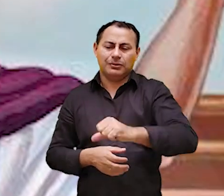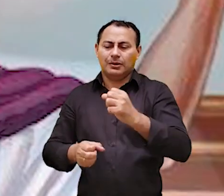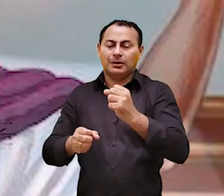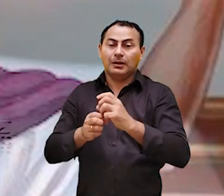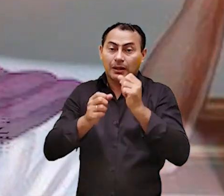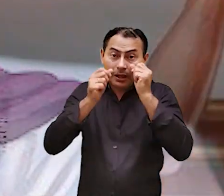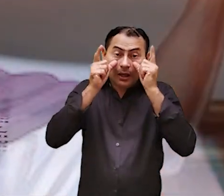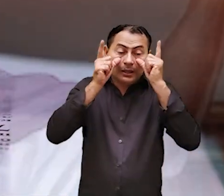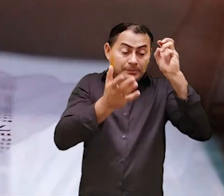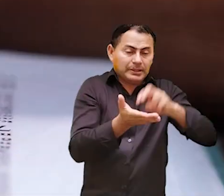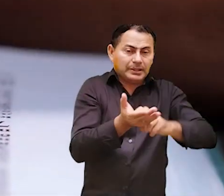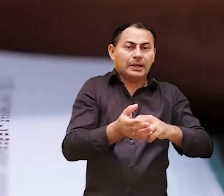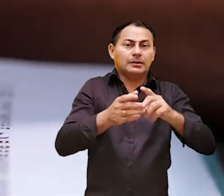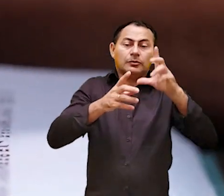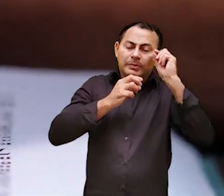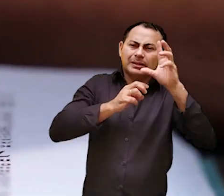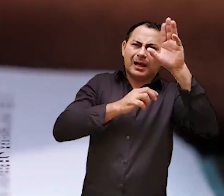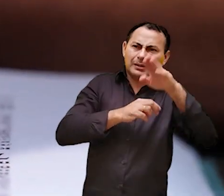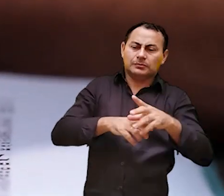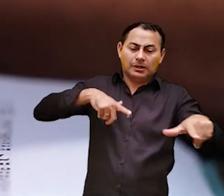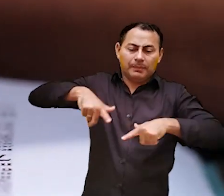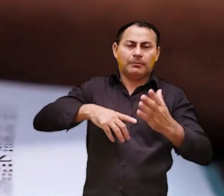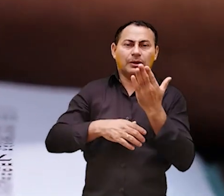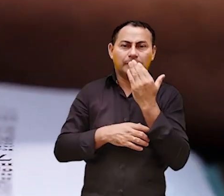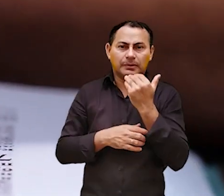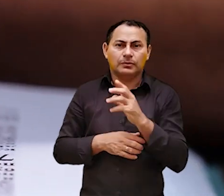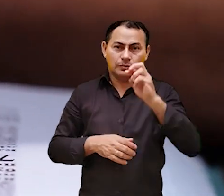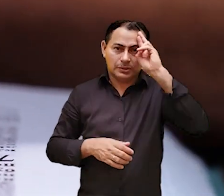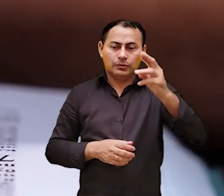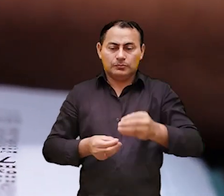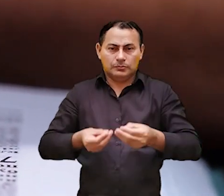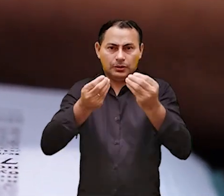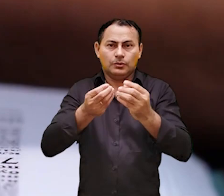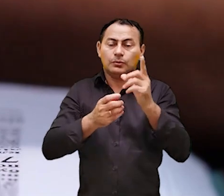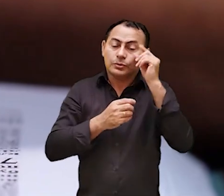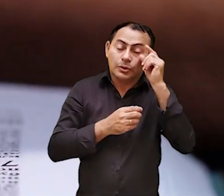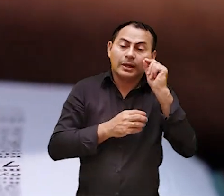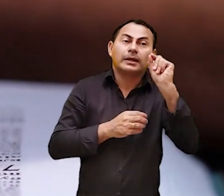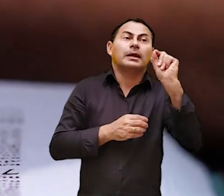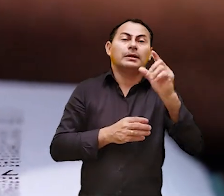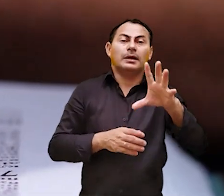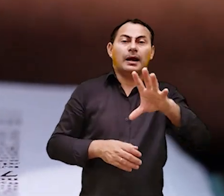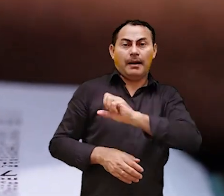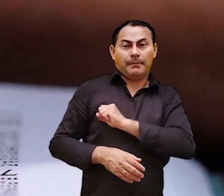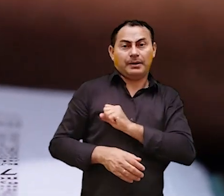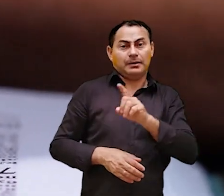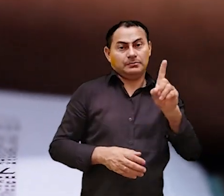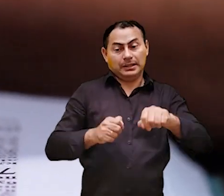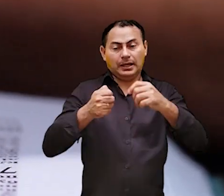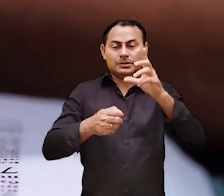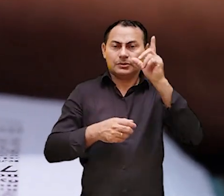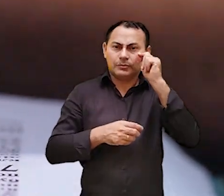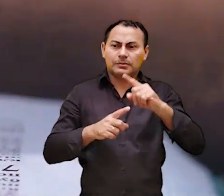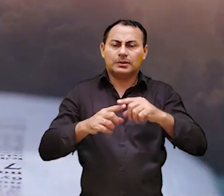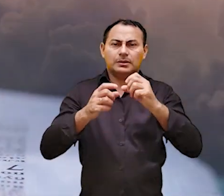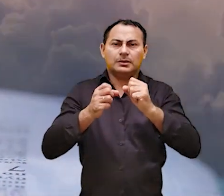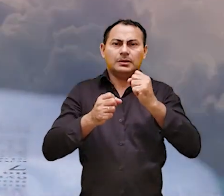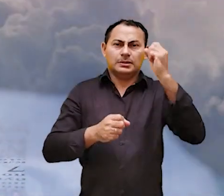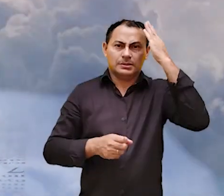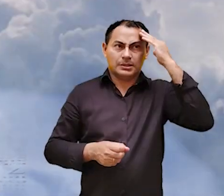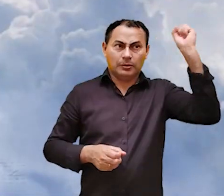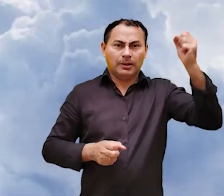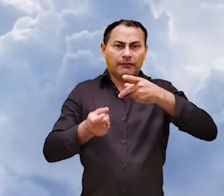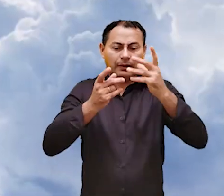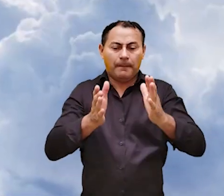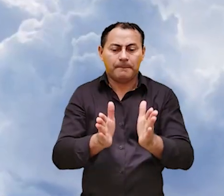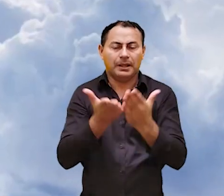Será inútil levantar cedo e dormir tarde, trabalhando arduamente por alimento. O Senhor concede o sono àqueles a quem Ele ama. Salomão